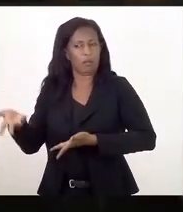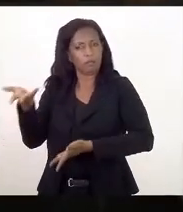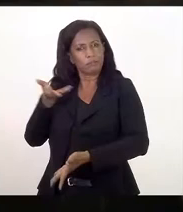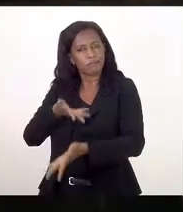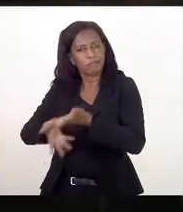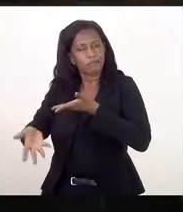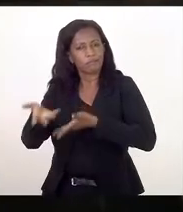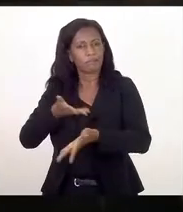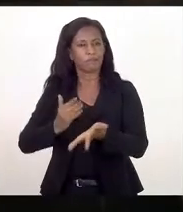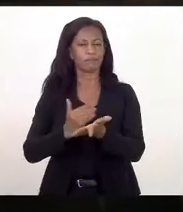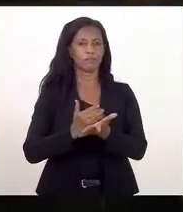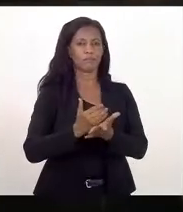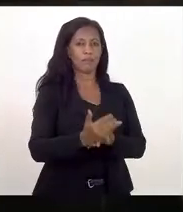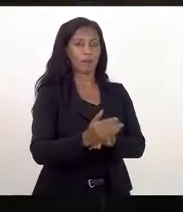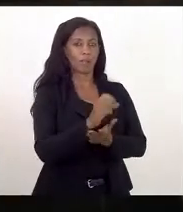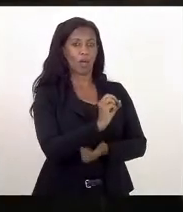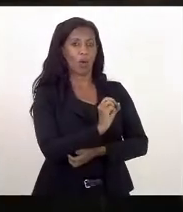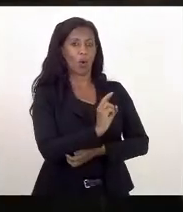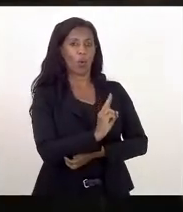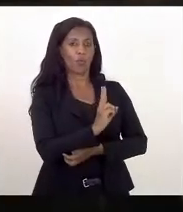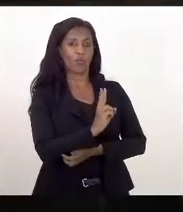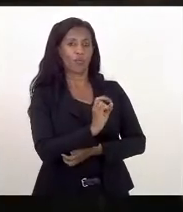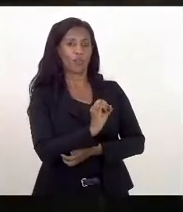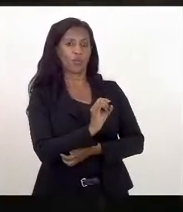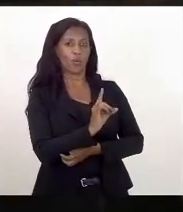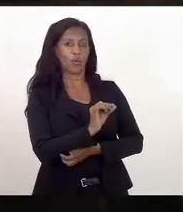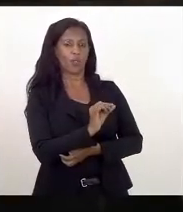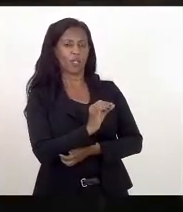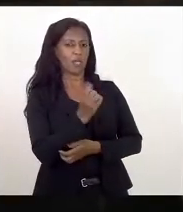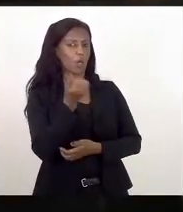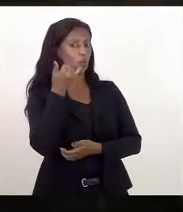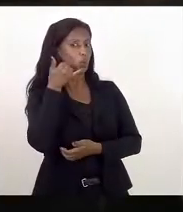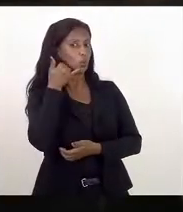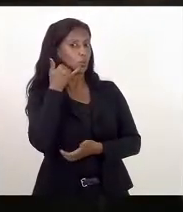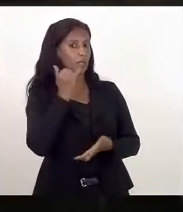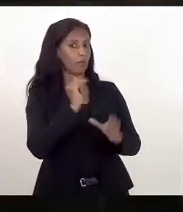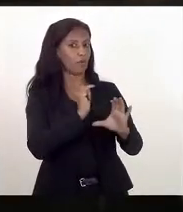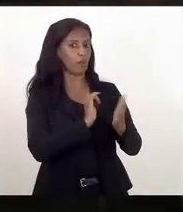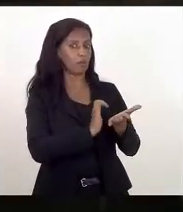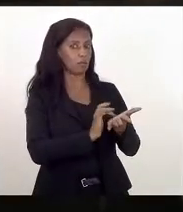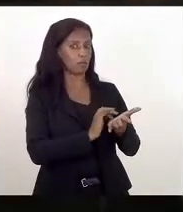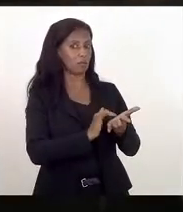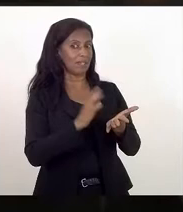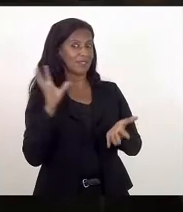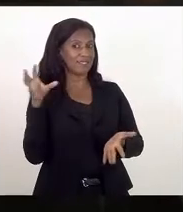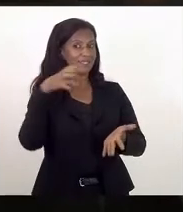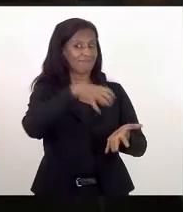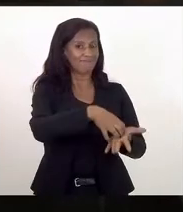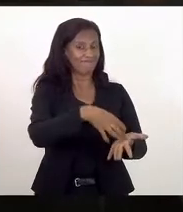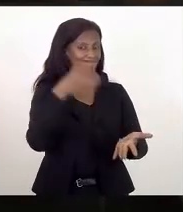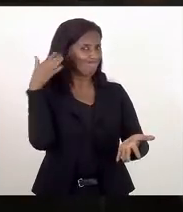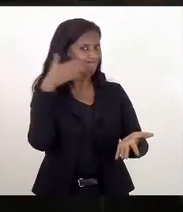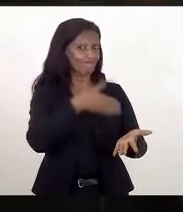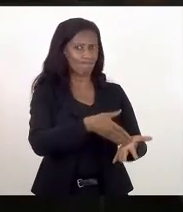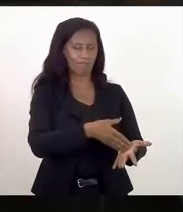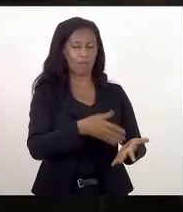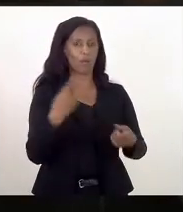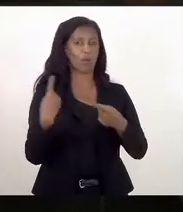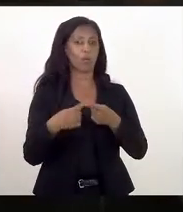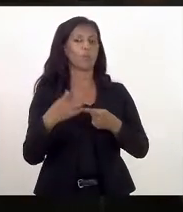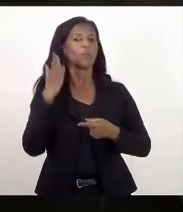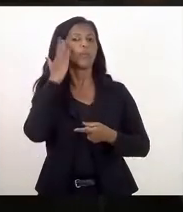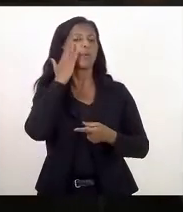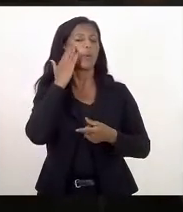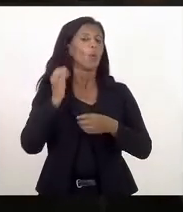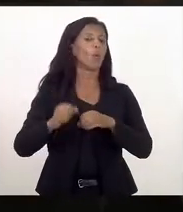a partir da sua ouvidoria da Defensoria 1, um atendimento de busca ativa, ele é central, gente. É central porque eu sei